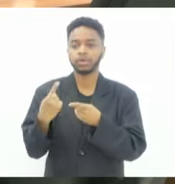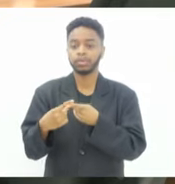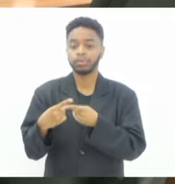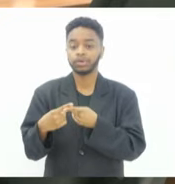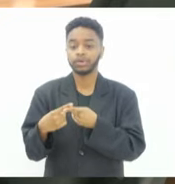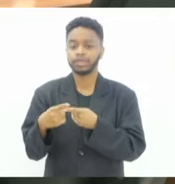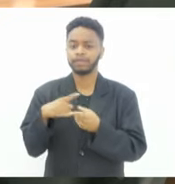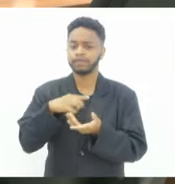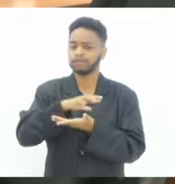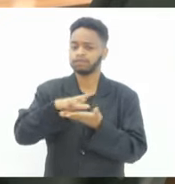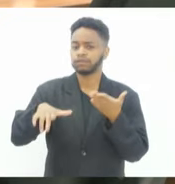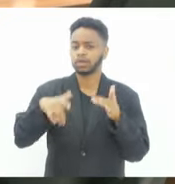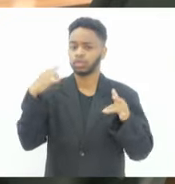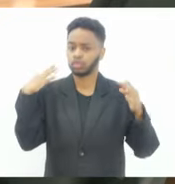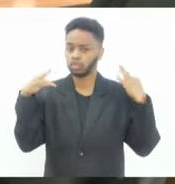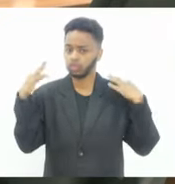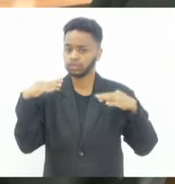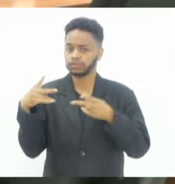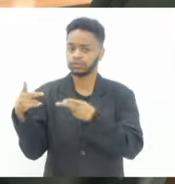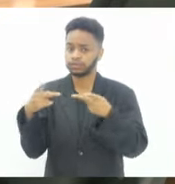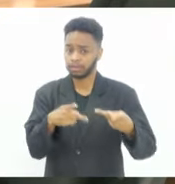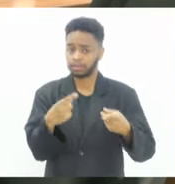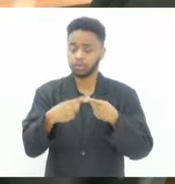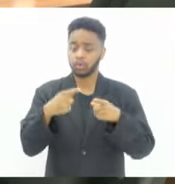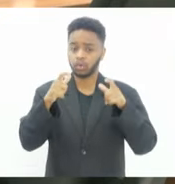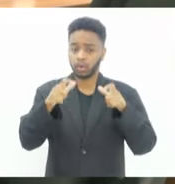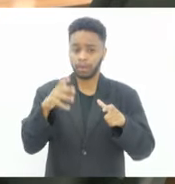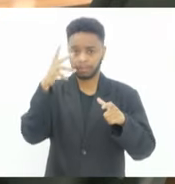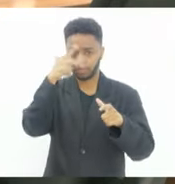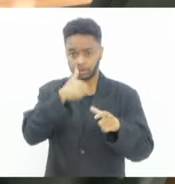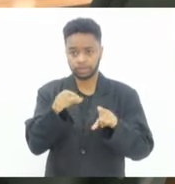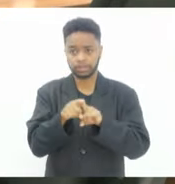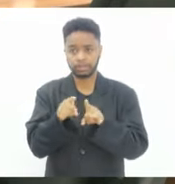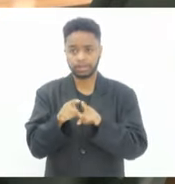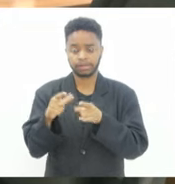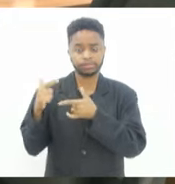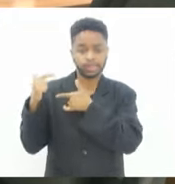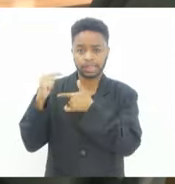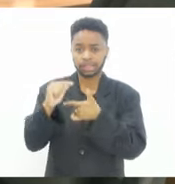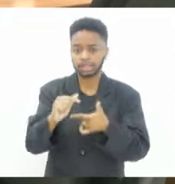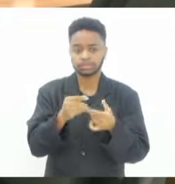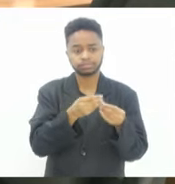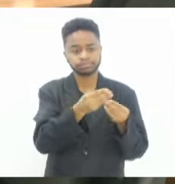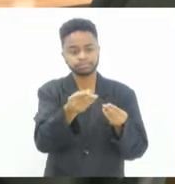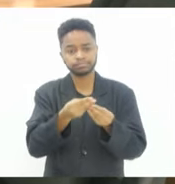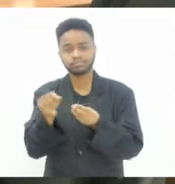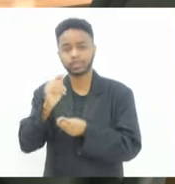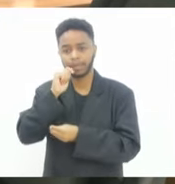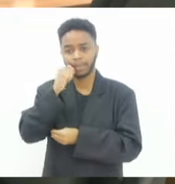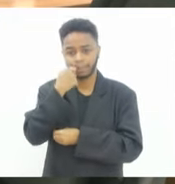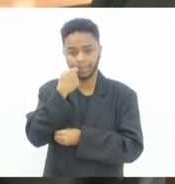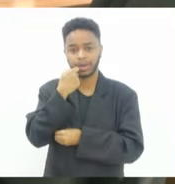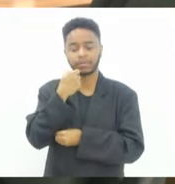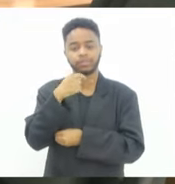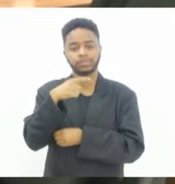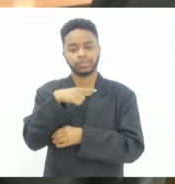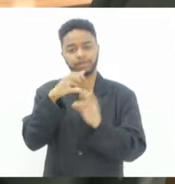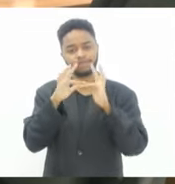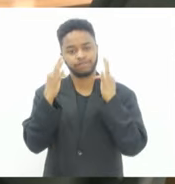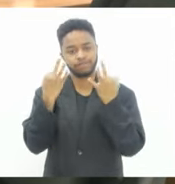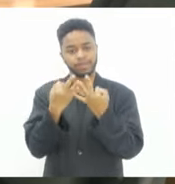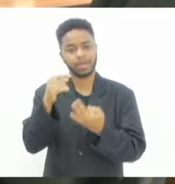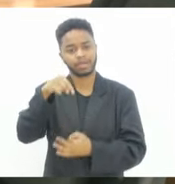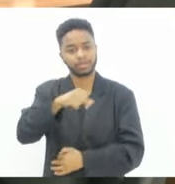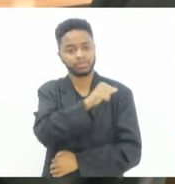frequentado por muitos turistas, porque é um lugar muito bonito, e essa tradição da distribuição do pãozinho é das famílias cariocas, é do